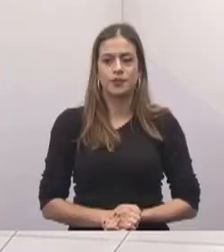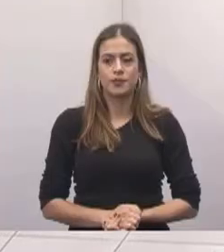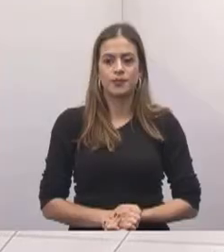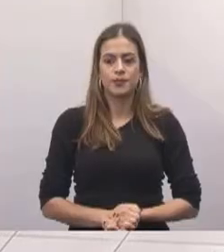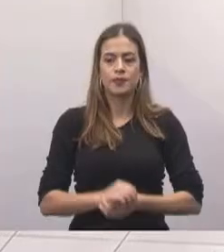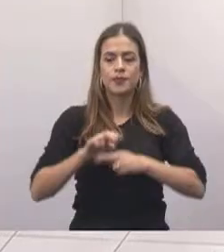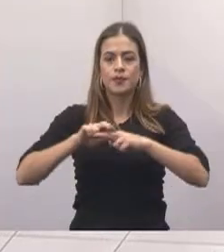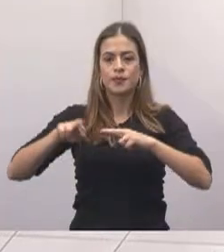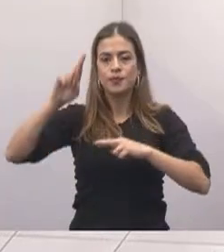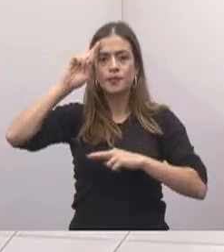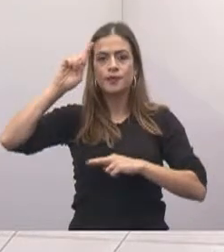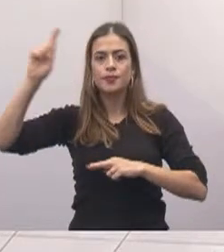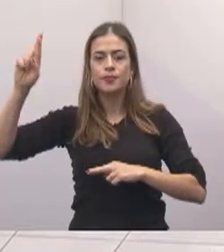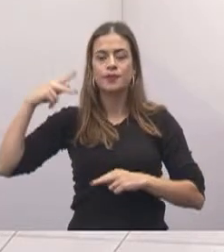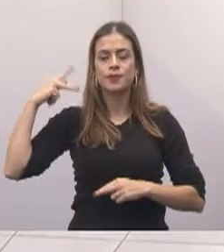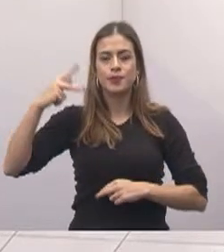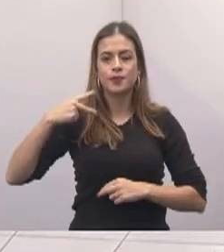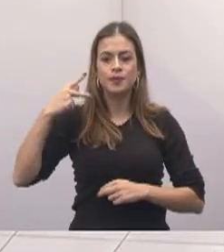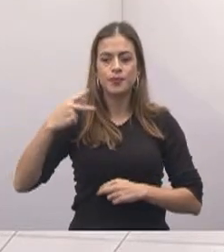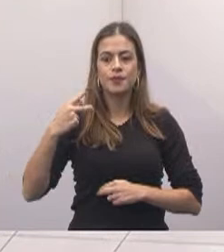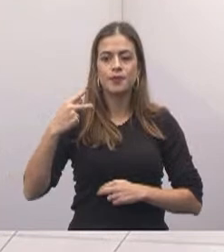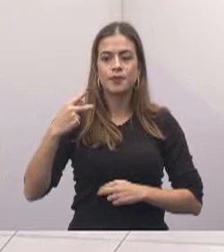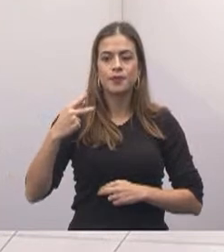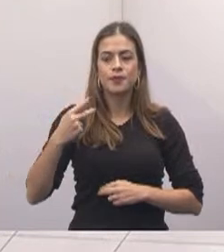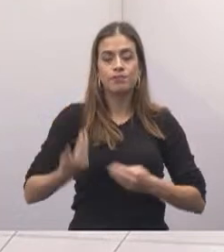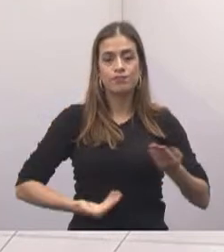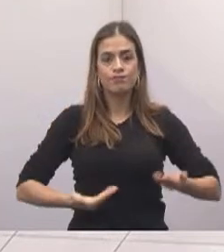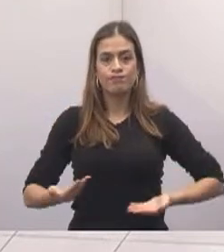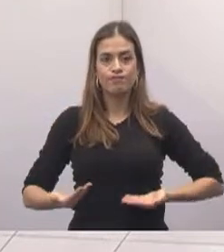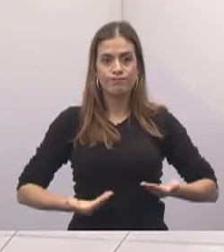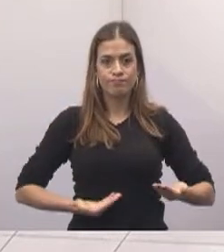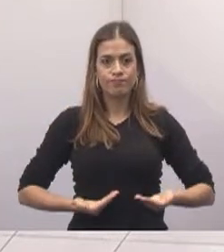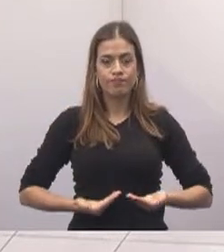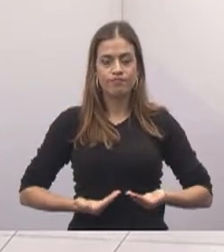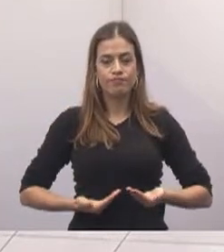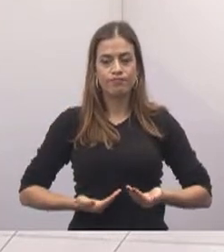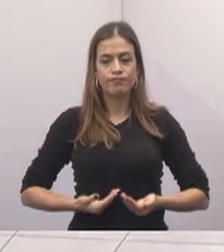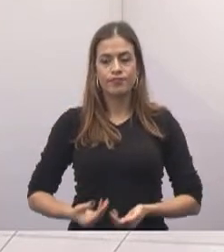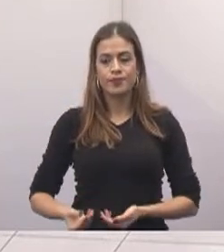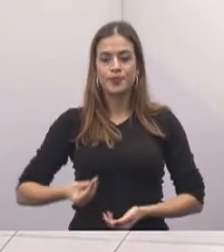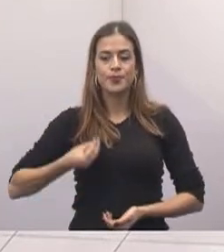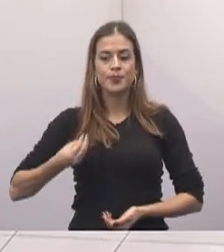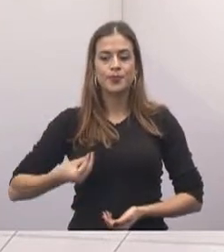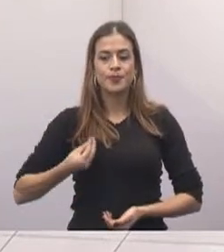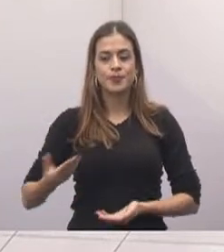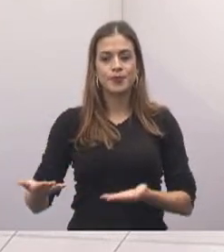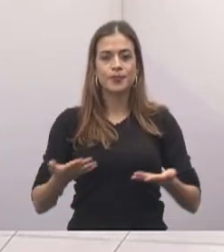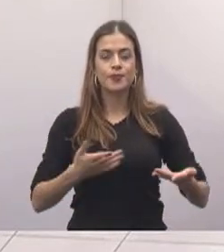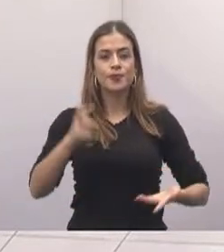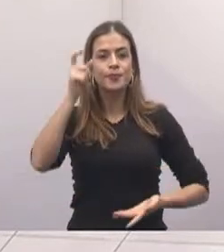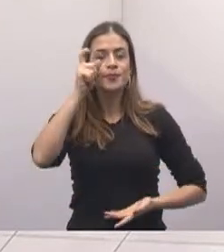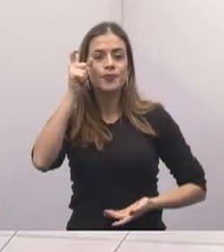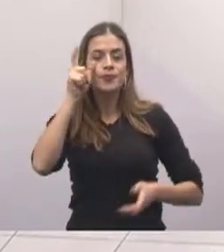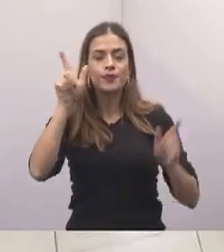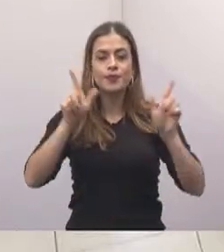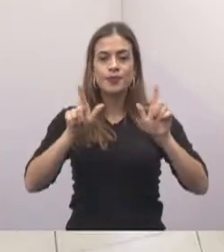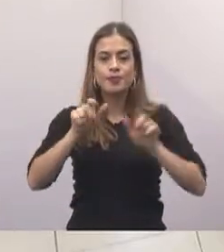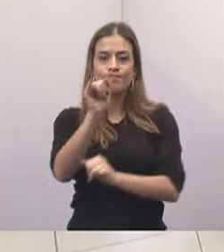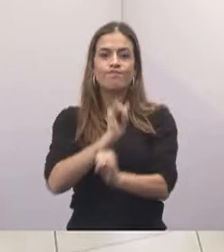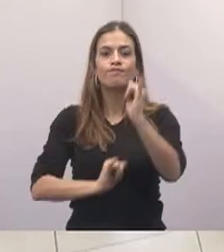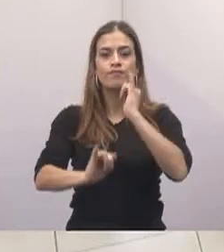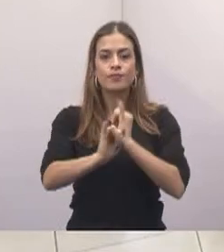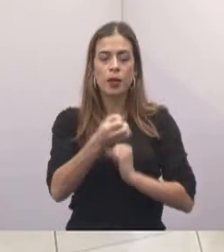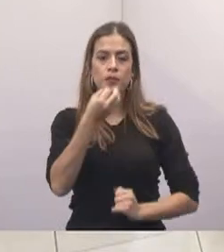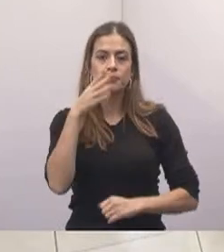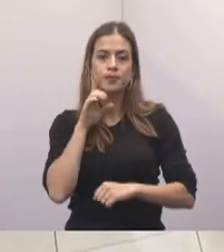Senhores membros da mesa, senhores vereadores, senhores servidores, público presente, senhores telespectadores,